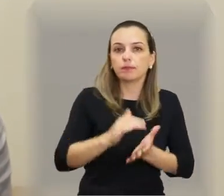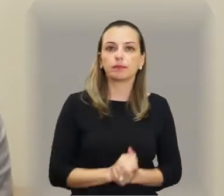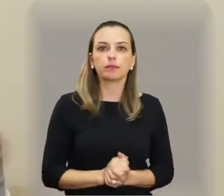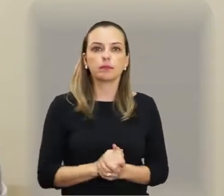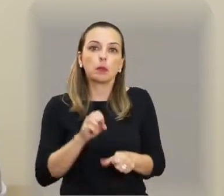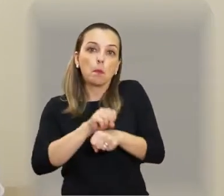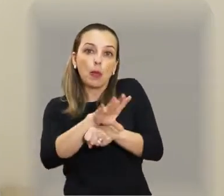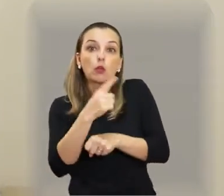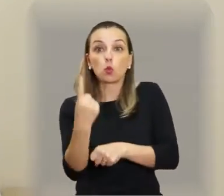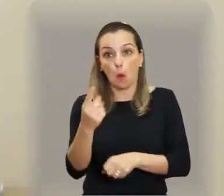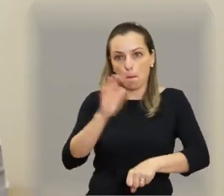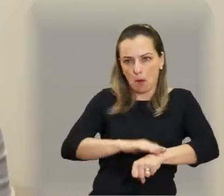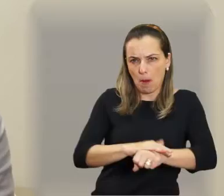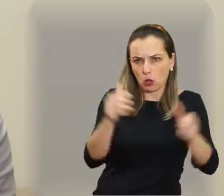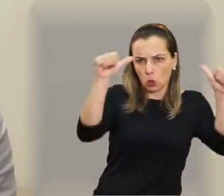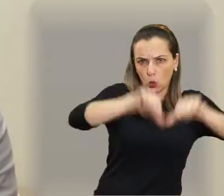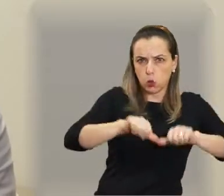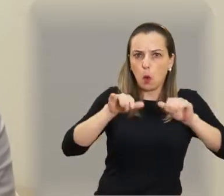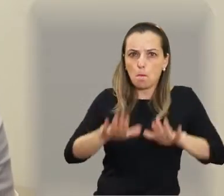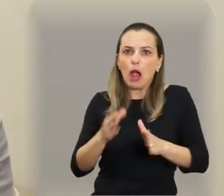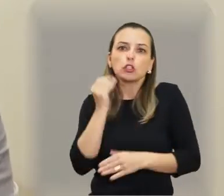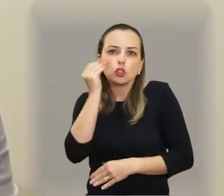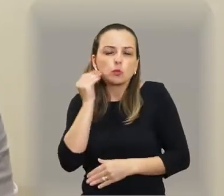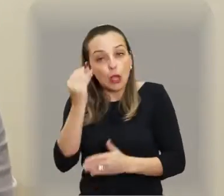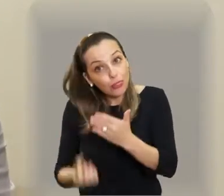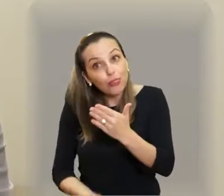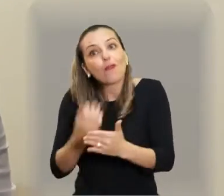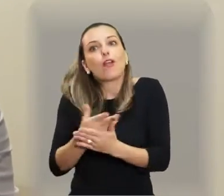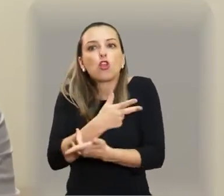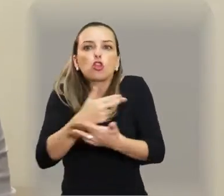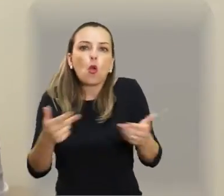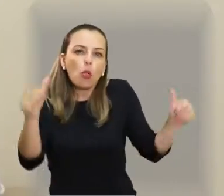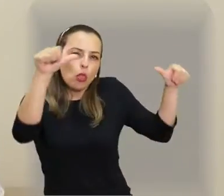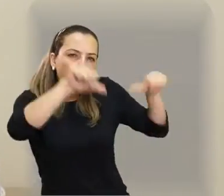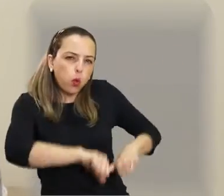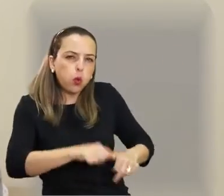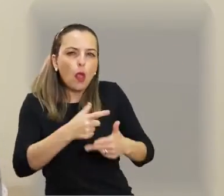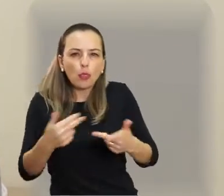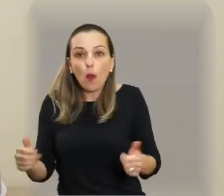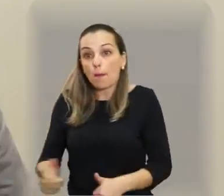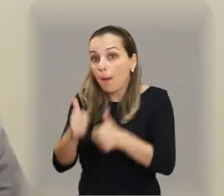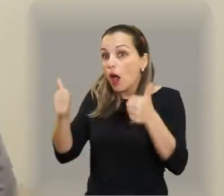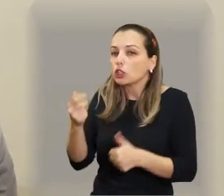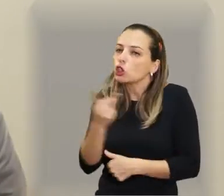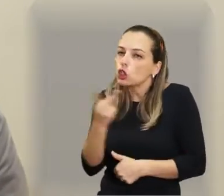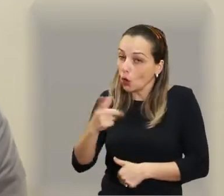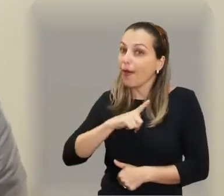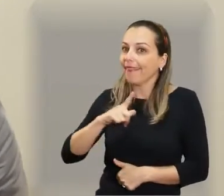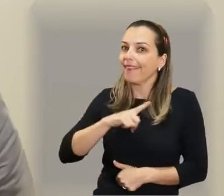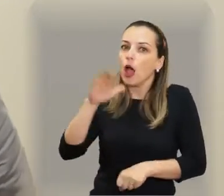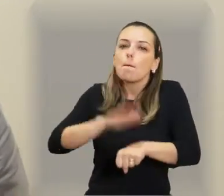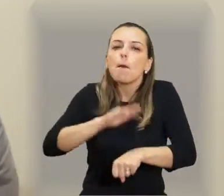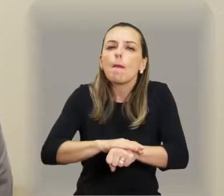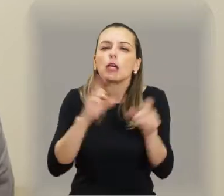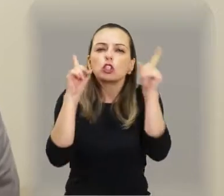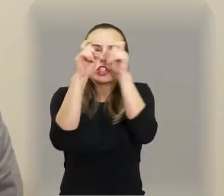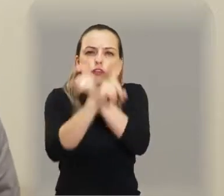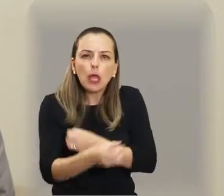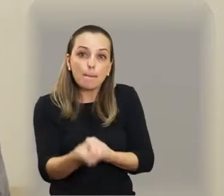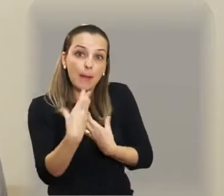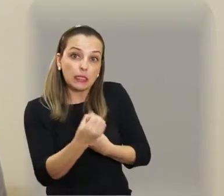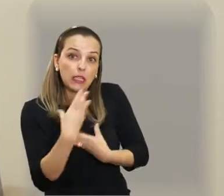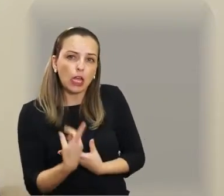vamos lá então primeira dica a gente tem que lembrar aqui em crise também existem oportunidades você tem que também